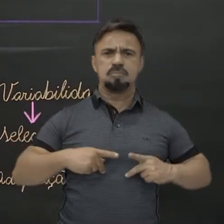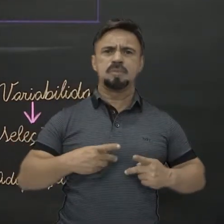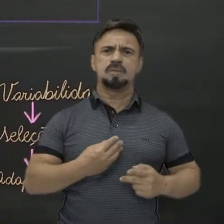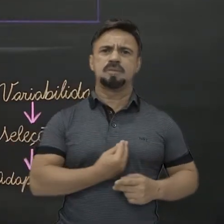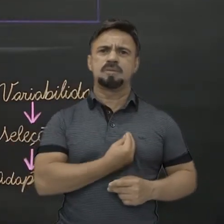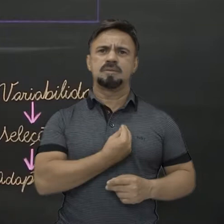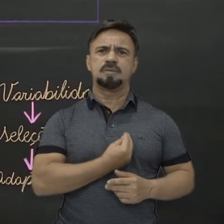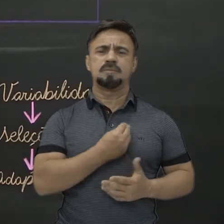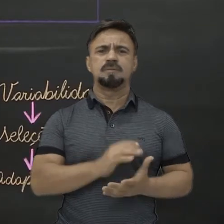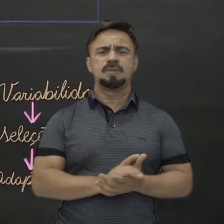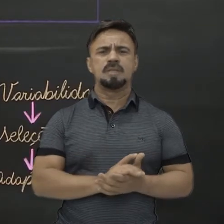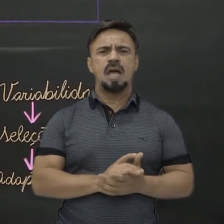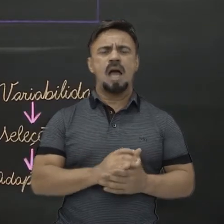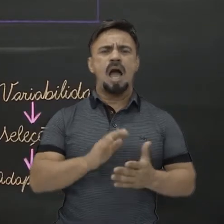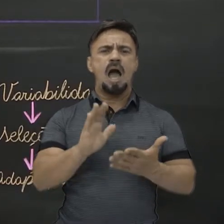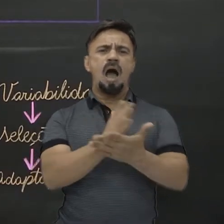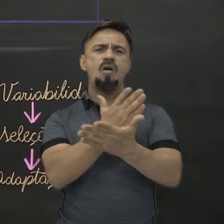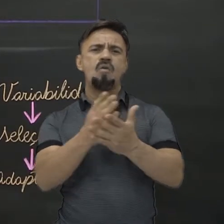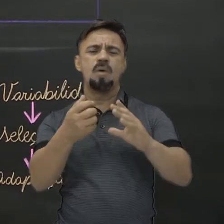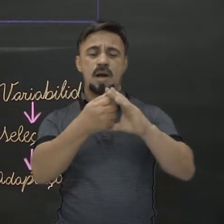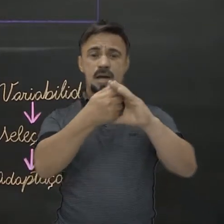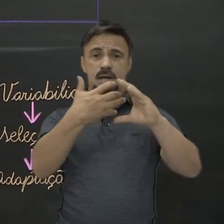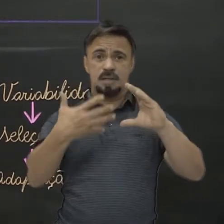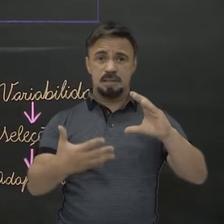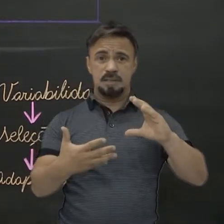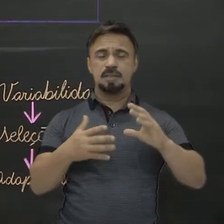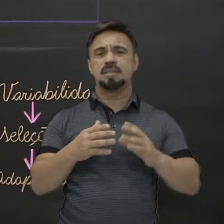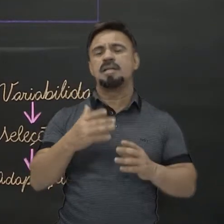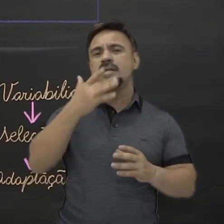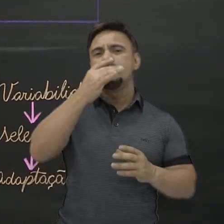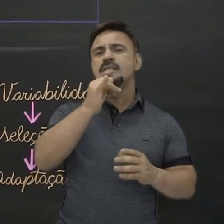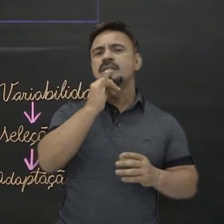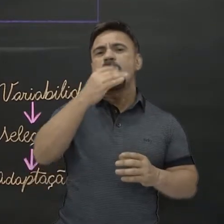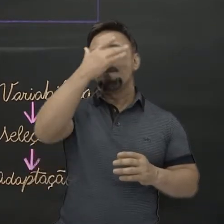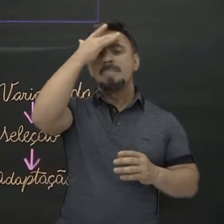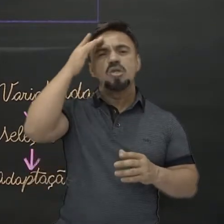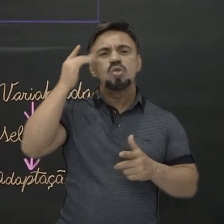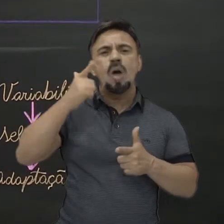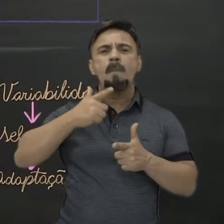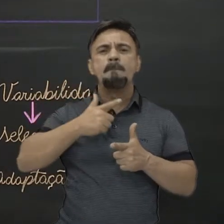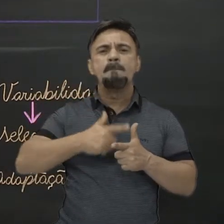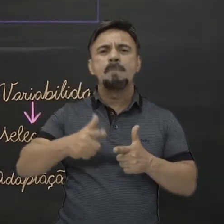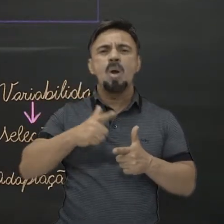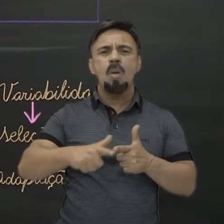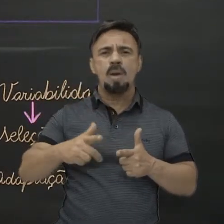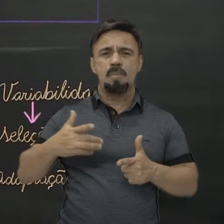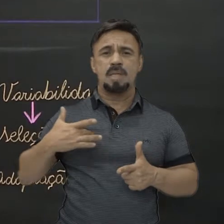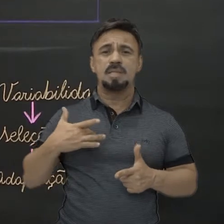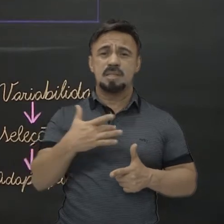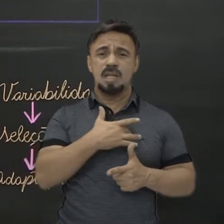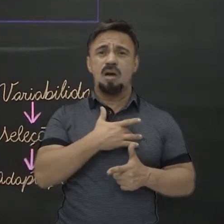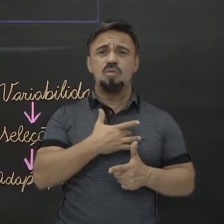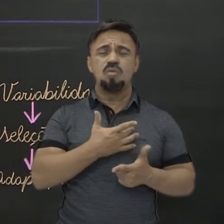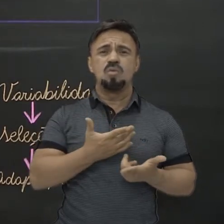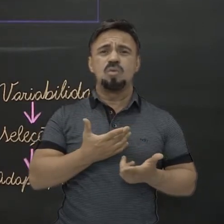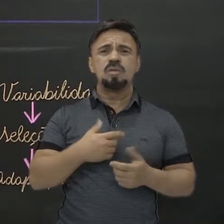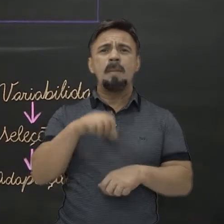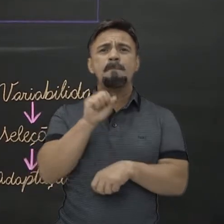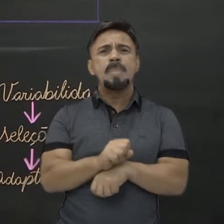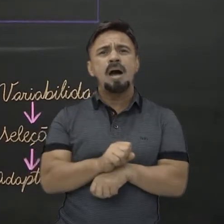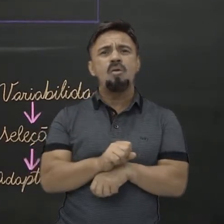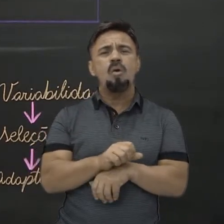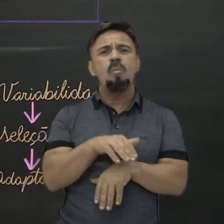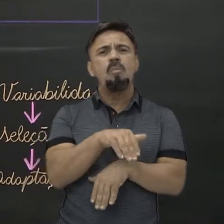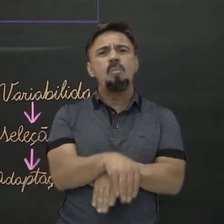exemplo, que algumas características, vamos supor, uma pessoa que ela teve um problema de saúde e ela ficava muito parada, ela não